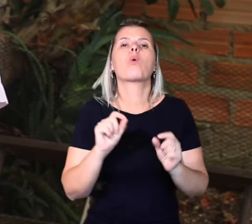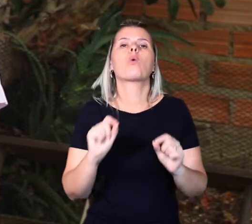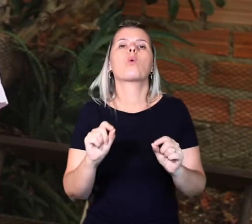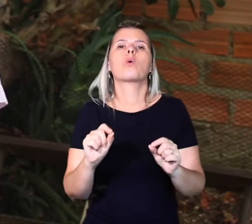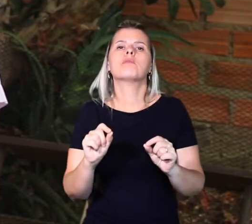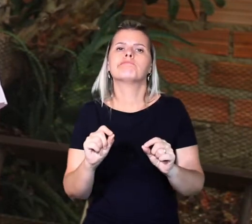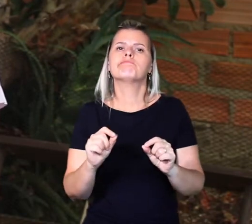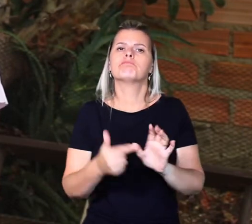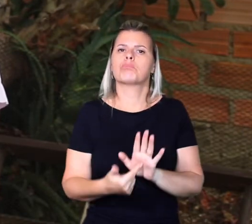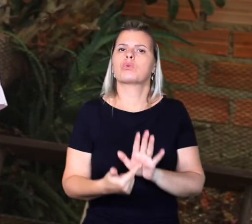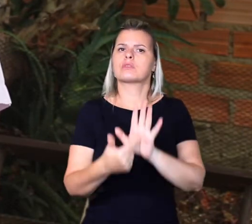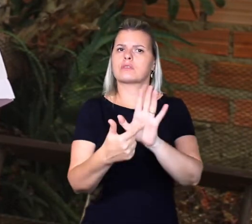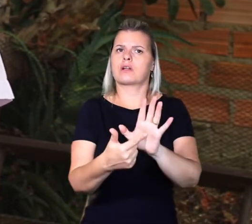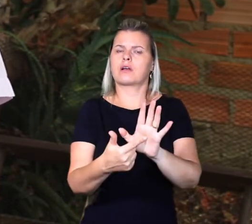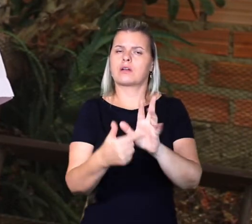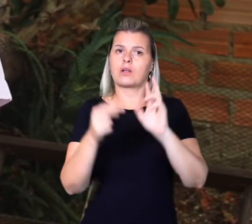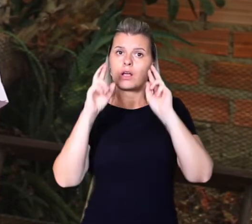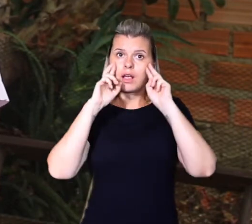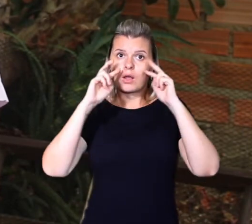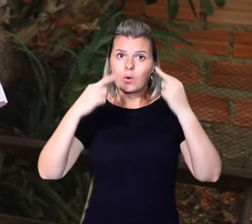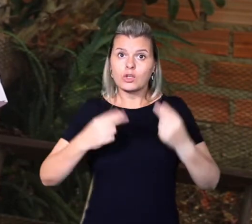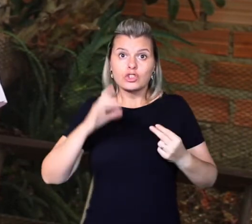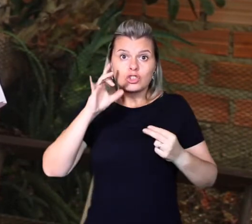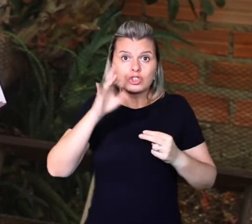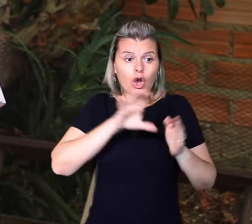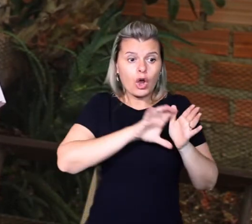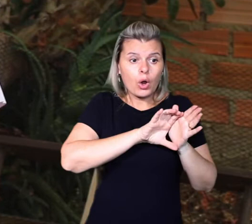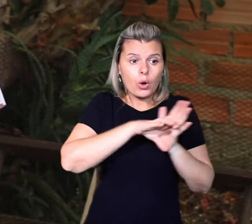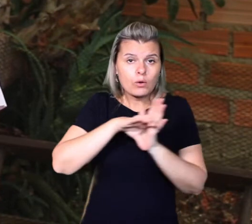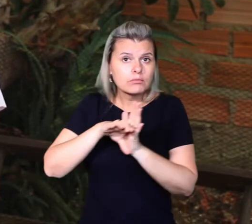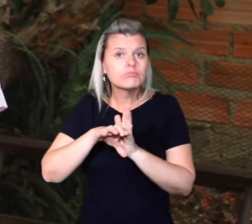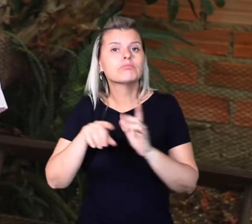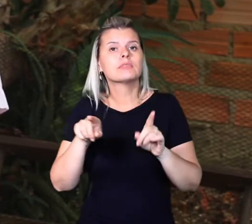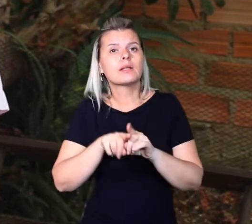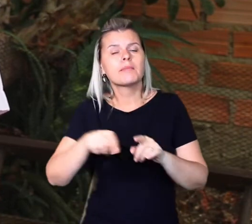o reconhecimento não só em termos conceituais, mas em termos de